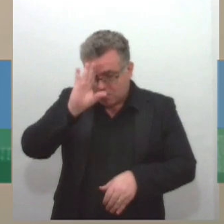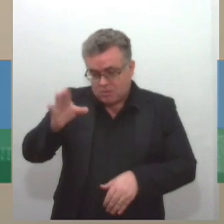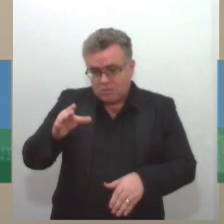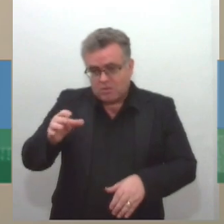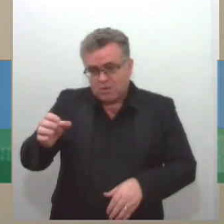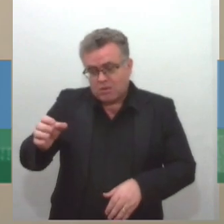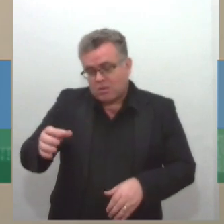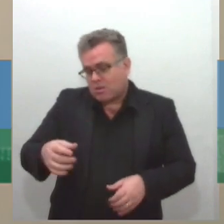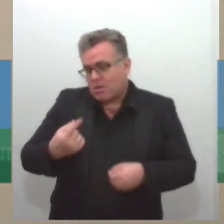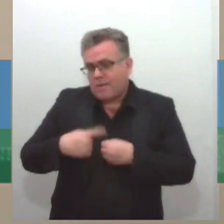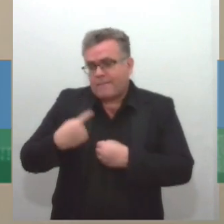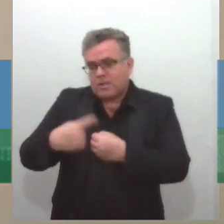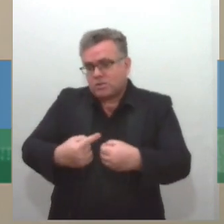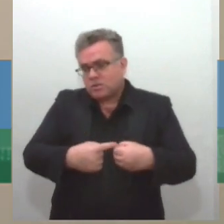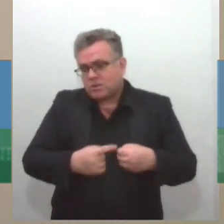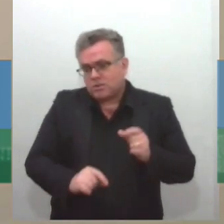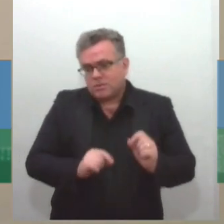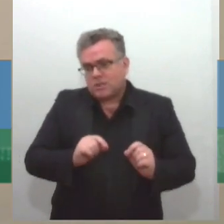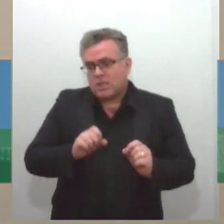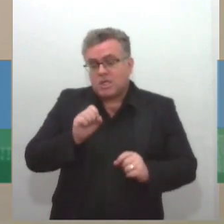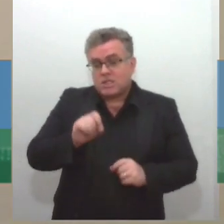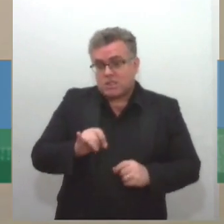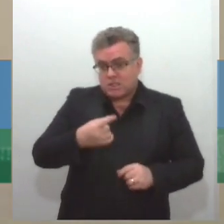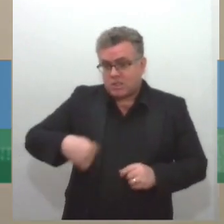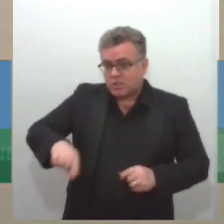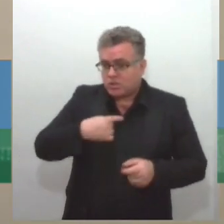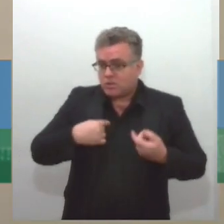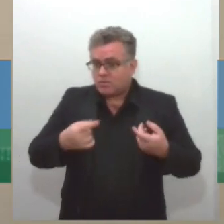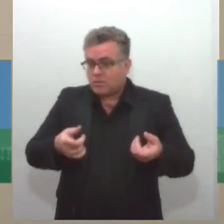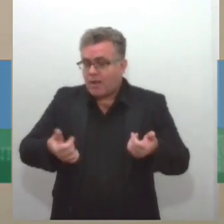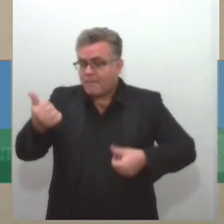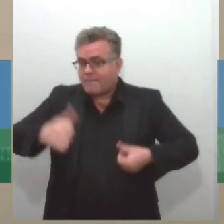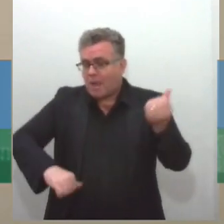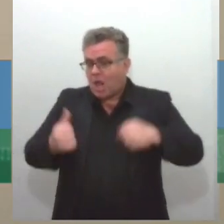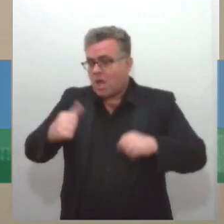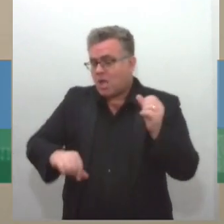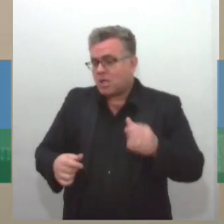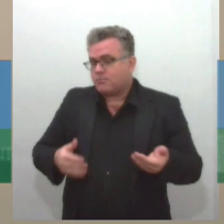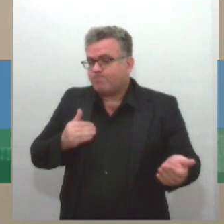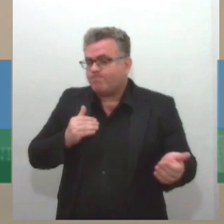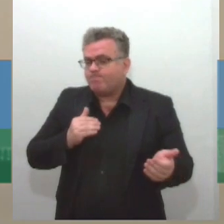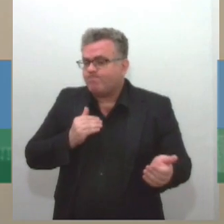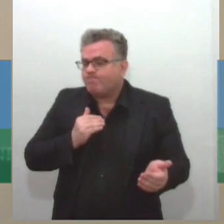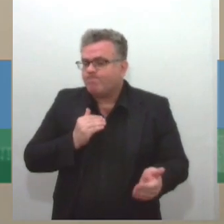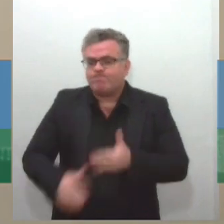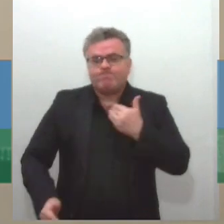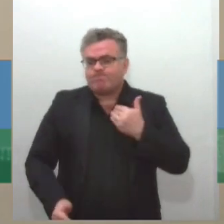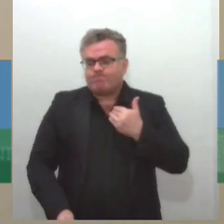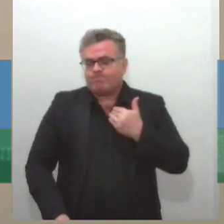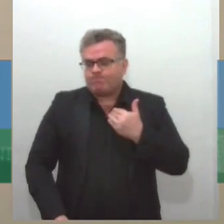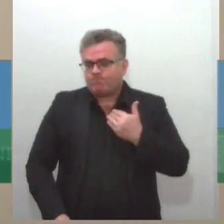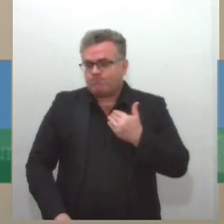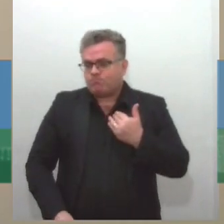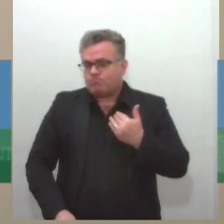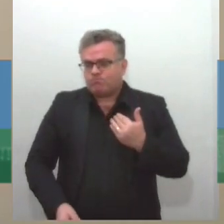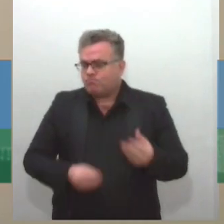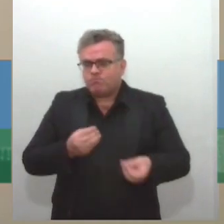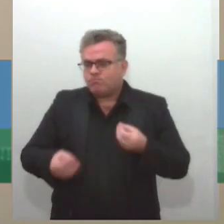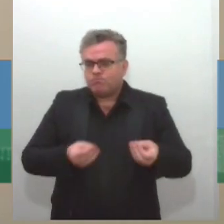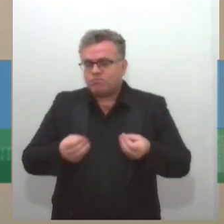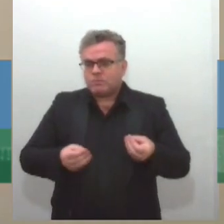que, avaliados de forma objetiva, não têm sustentabilidade financeira, não são